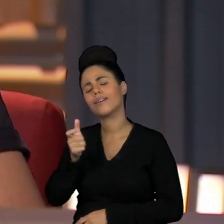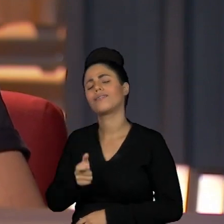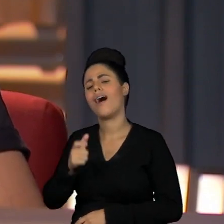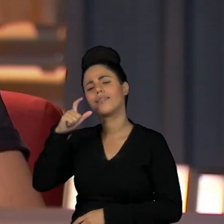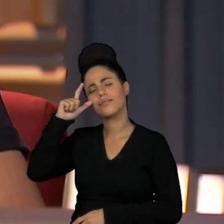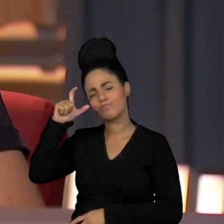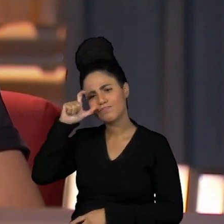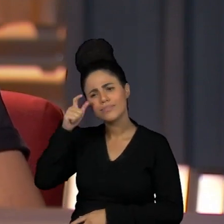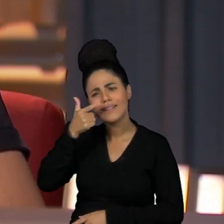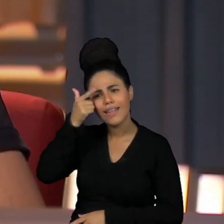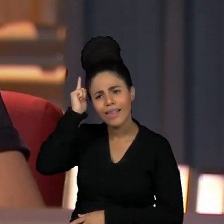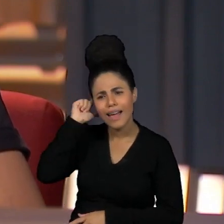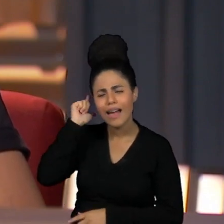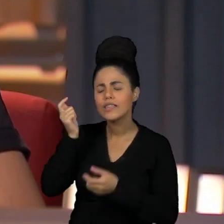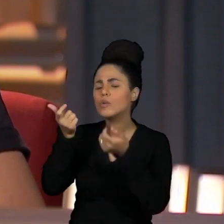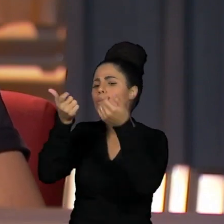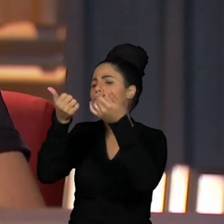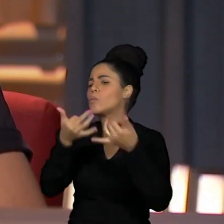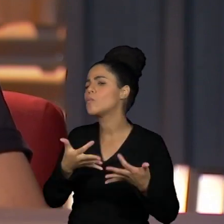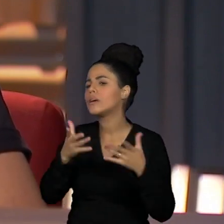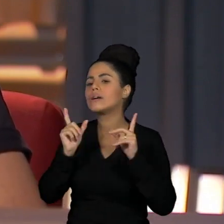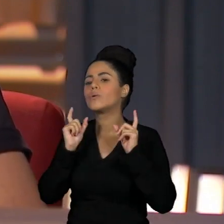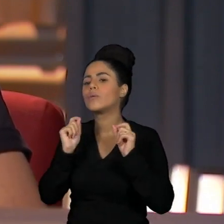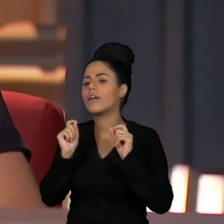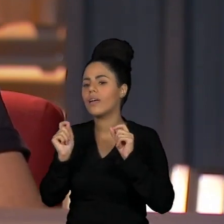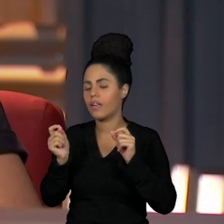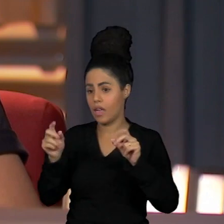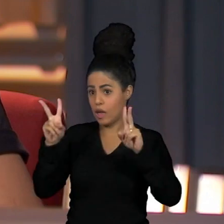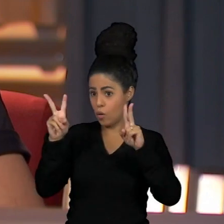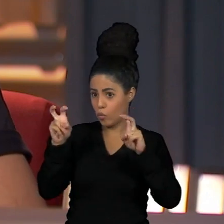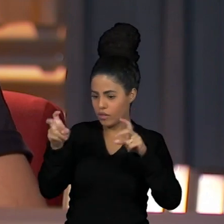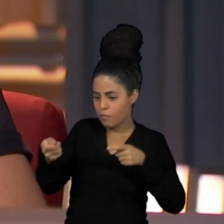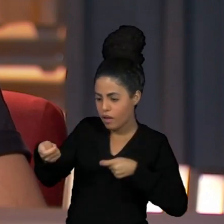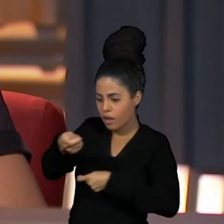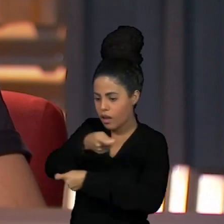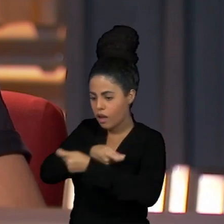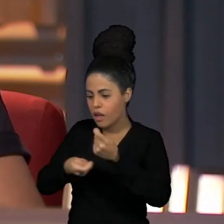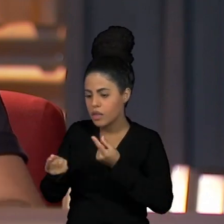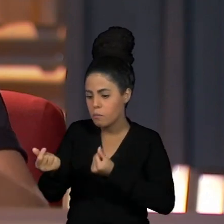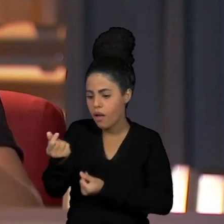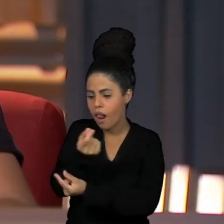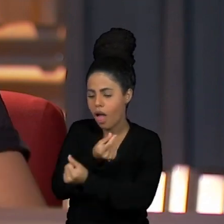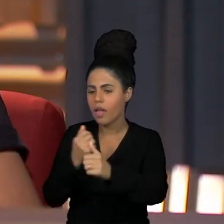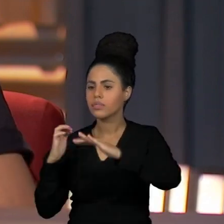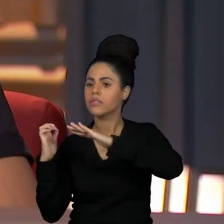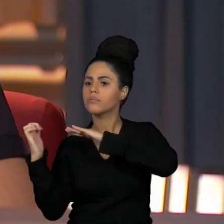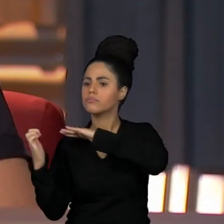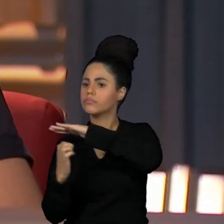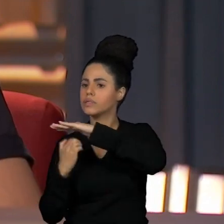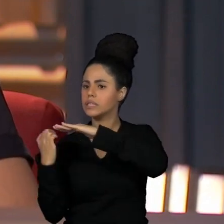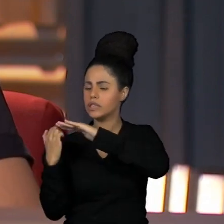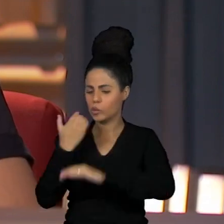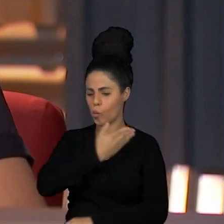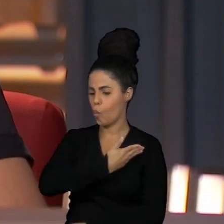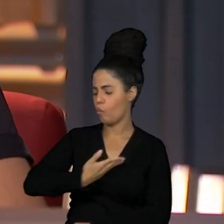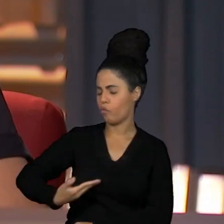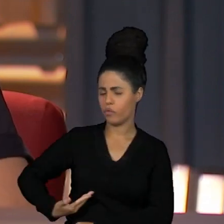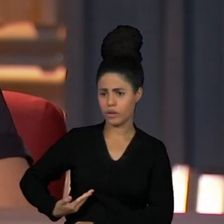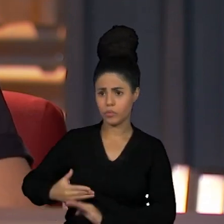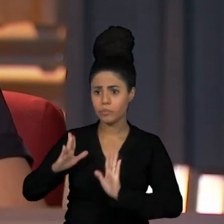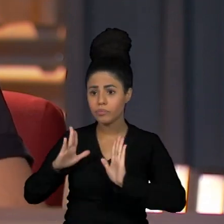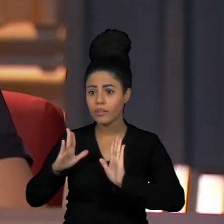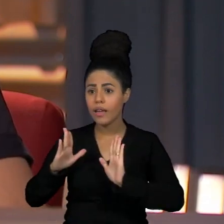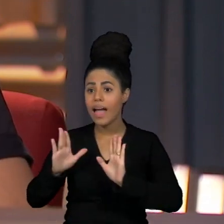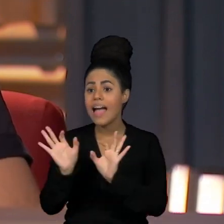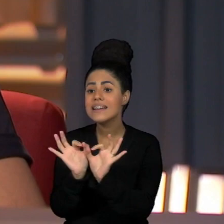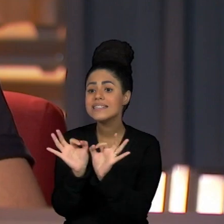assim, acho que em qualquer parte de finanças, tanto pessoal, empresarial ou na parte de governo, é o